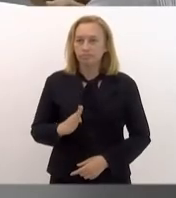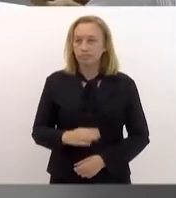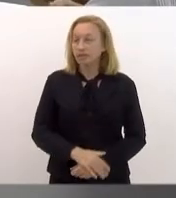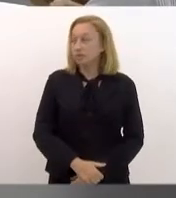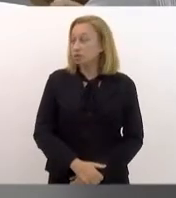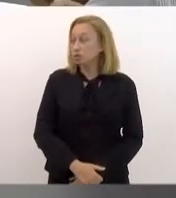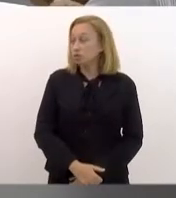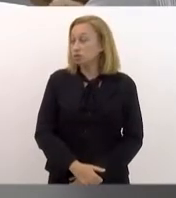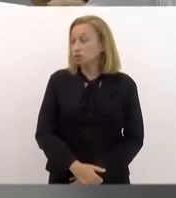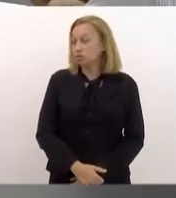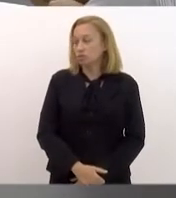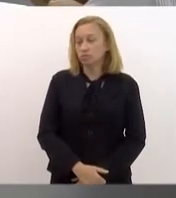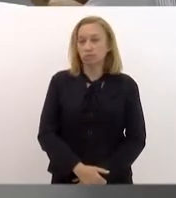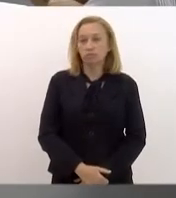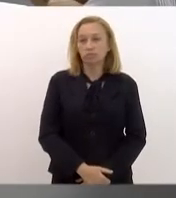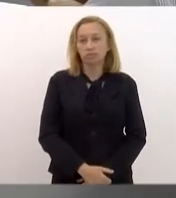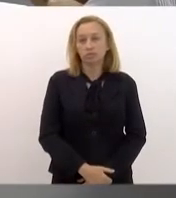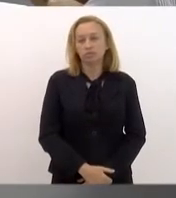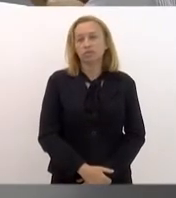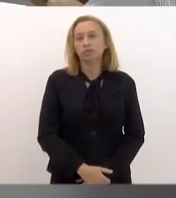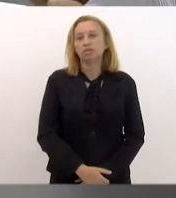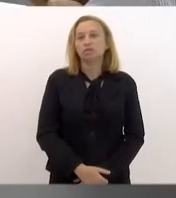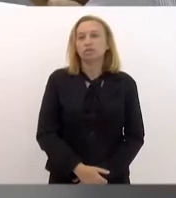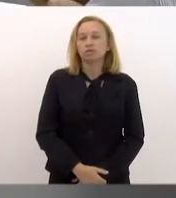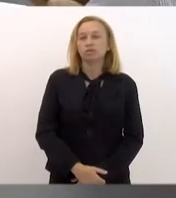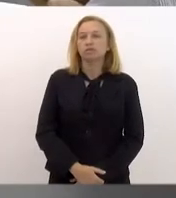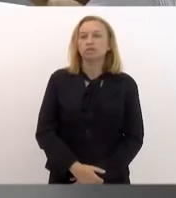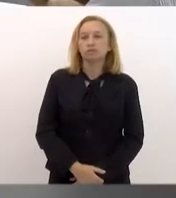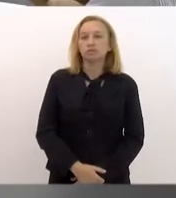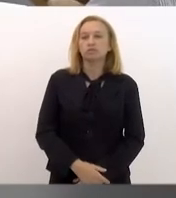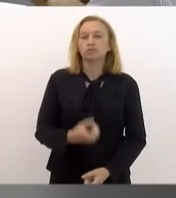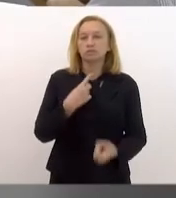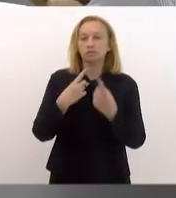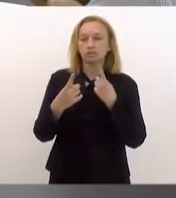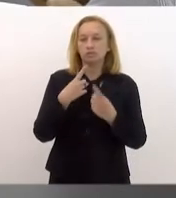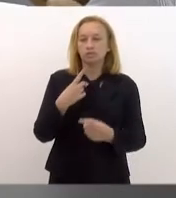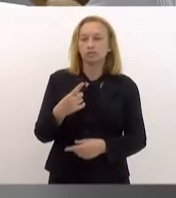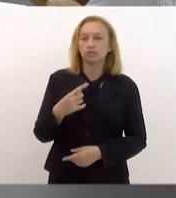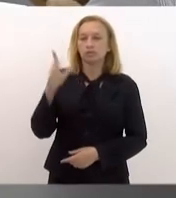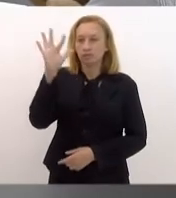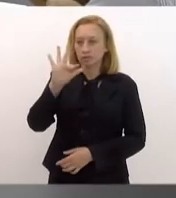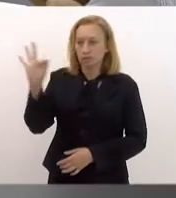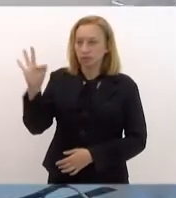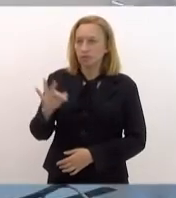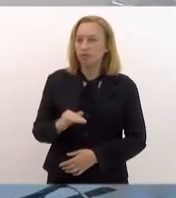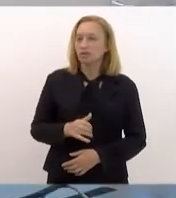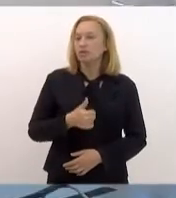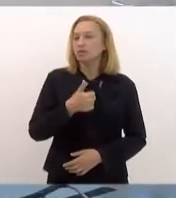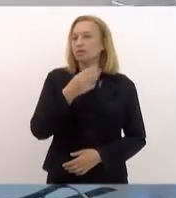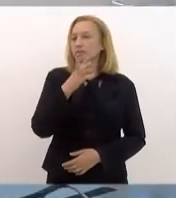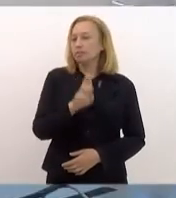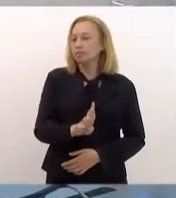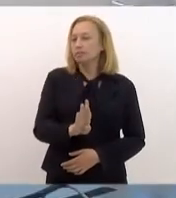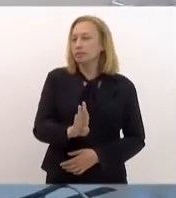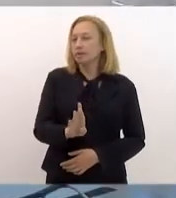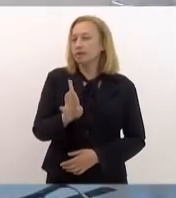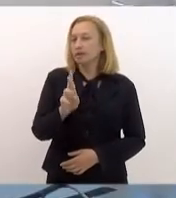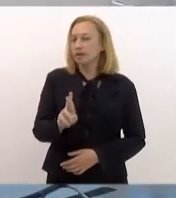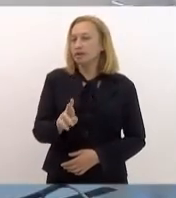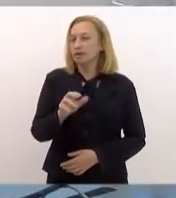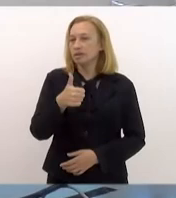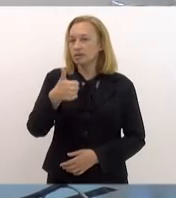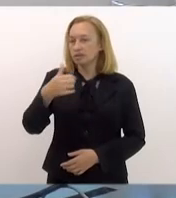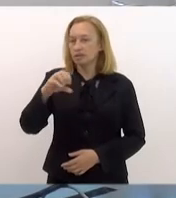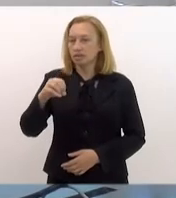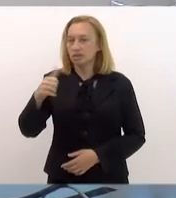foi uma rodovia federal. BR-101. Continuação da 040. Exatamente. Houve